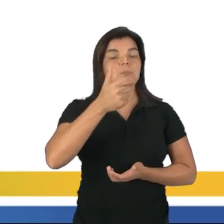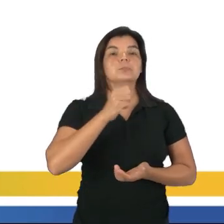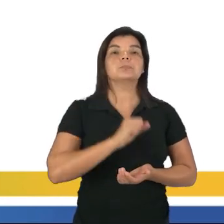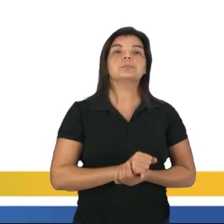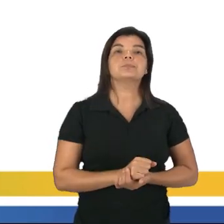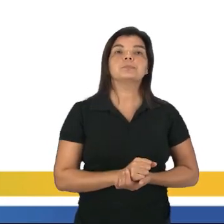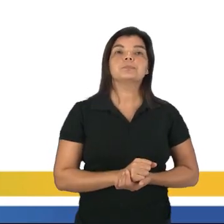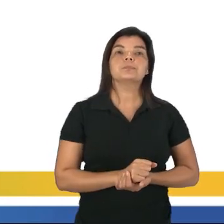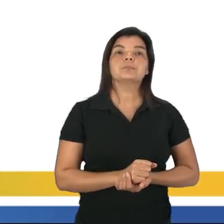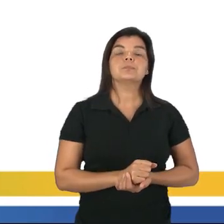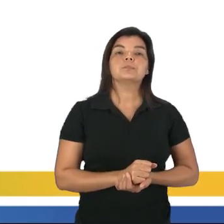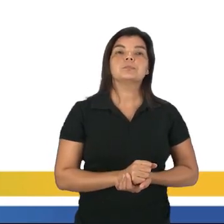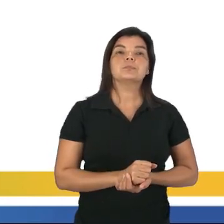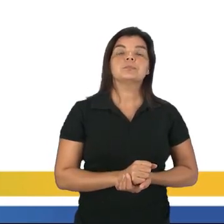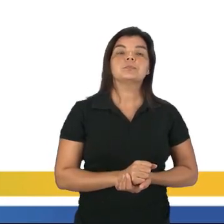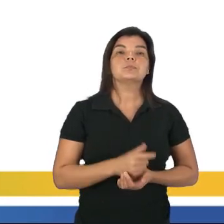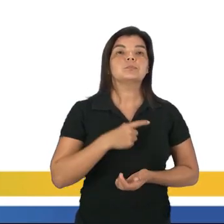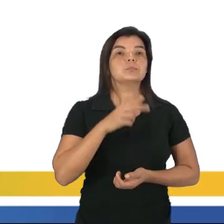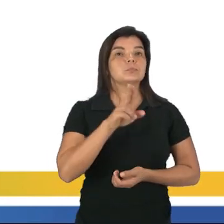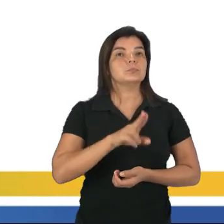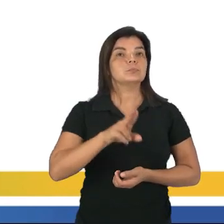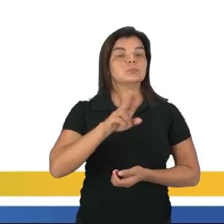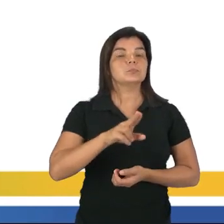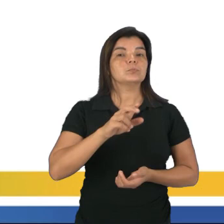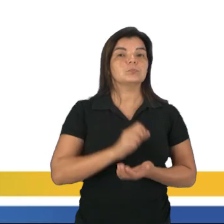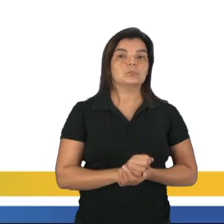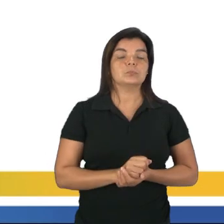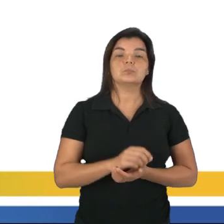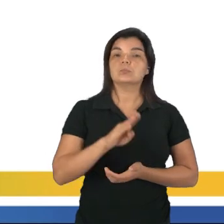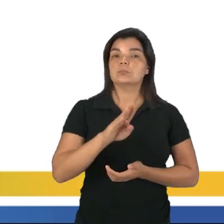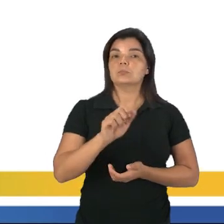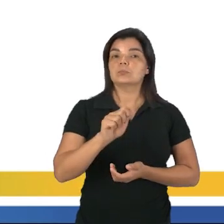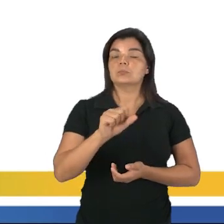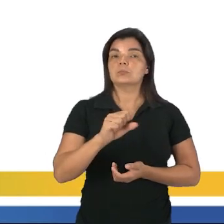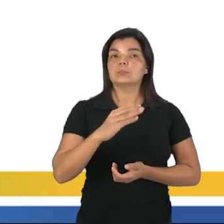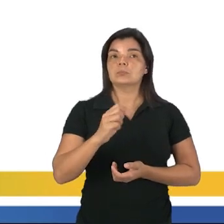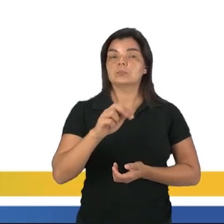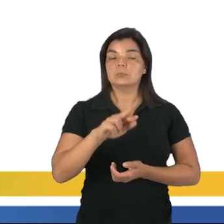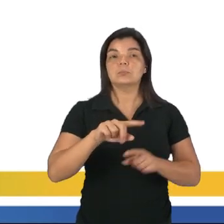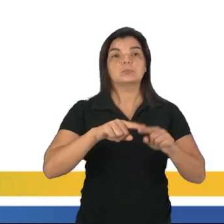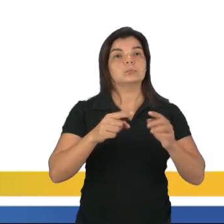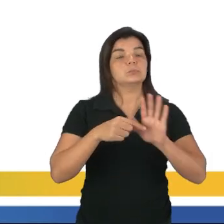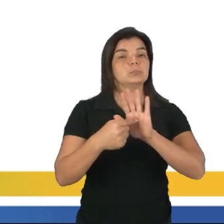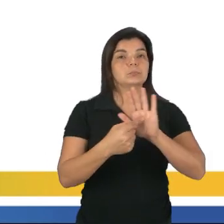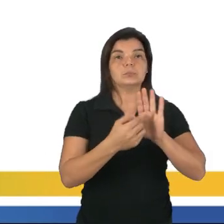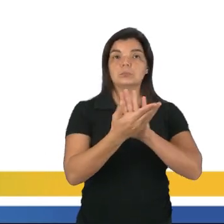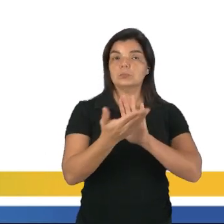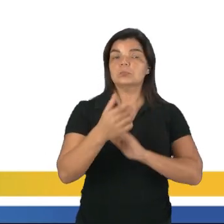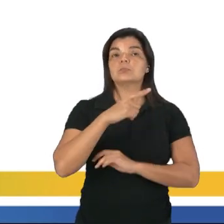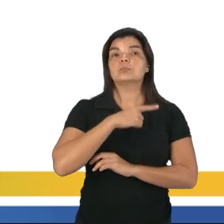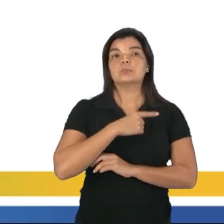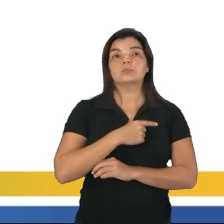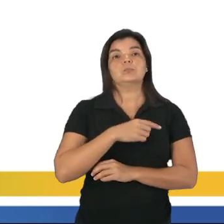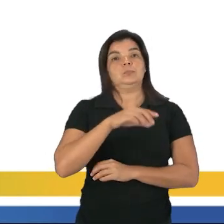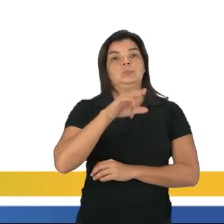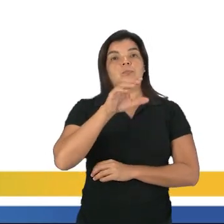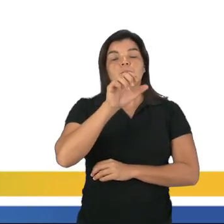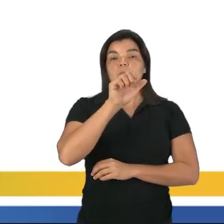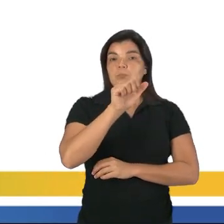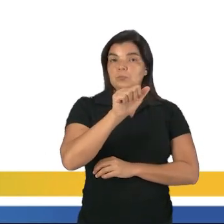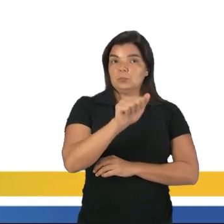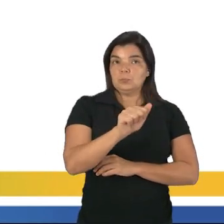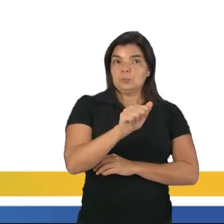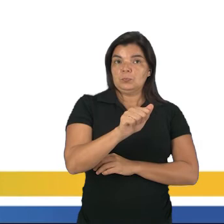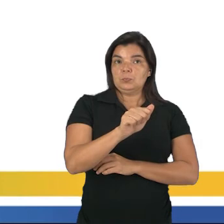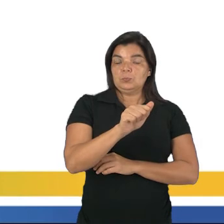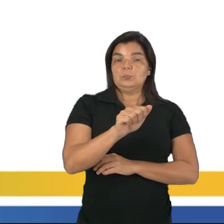igualado a zero. E aí a gente poderia utilizar aquela fórmula de Bhaskara para resolver. Mas nesse caso, como a gente tem aí só o